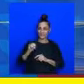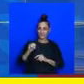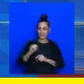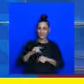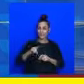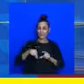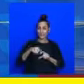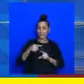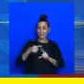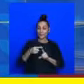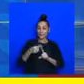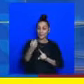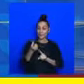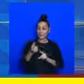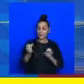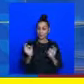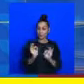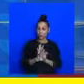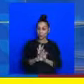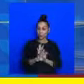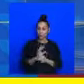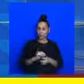Mais 6 dezenas, hein?